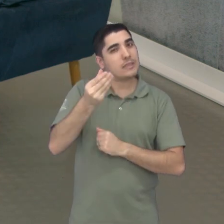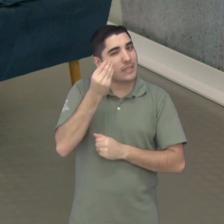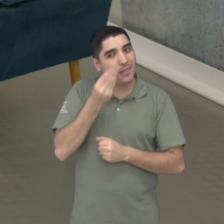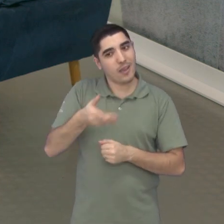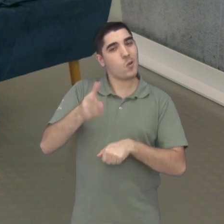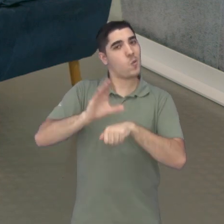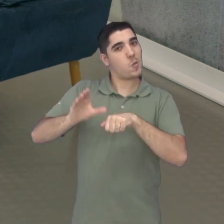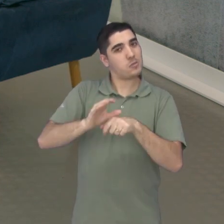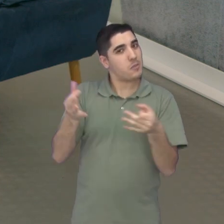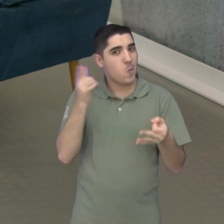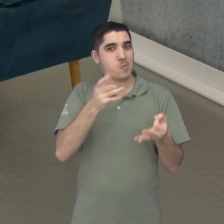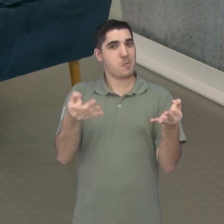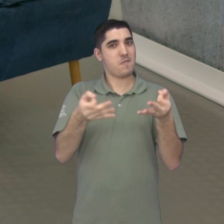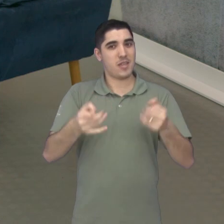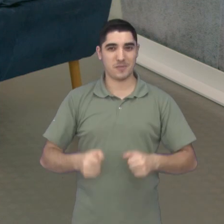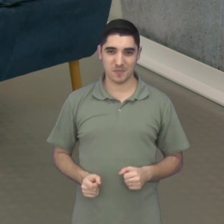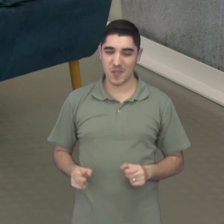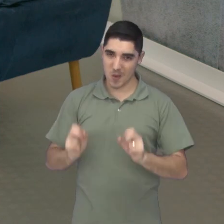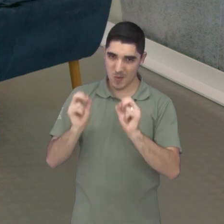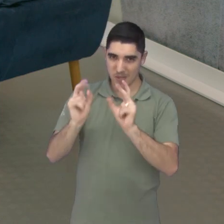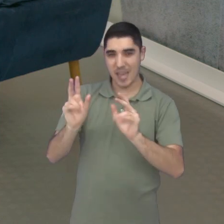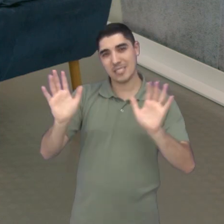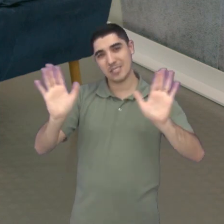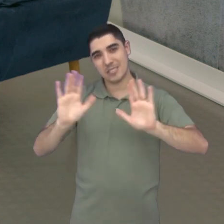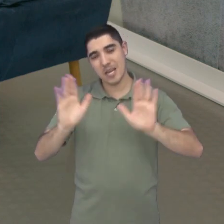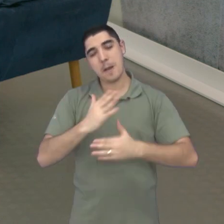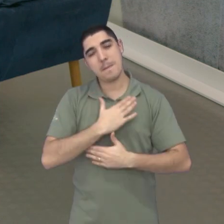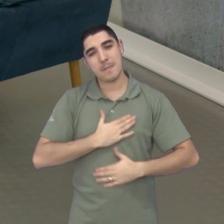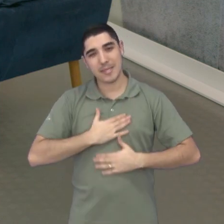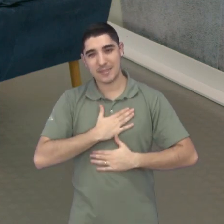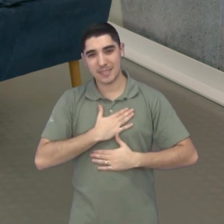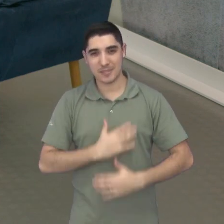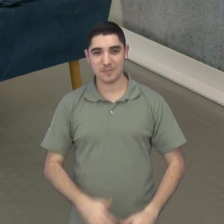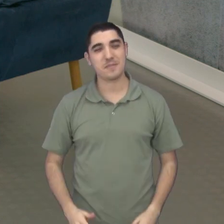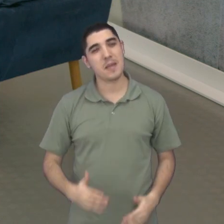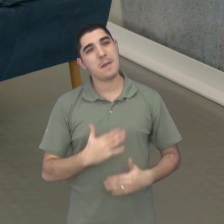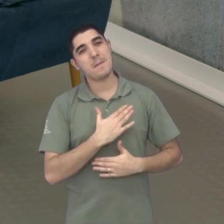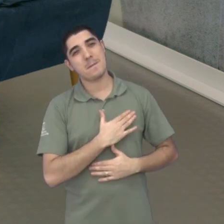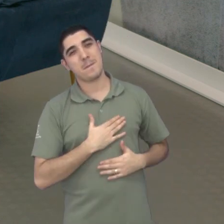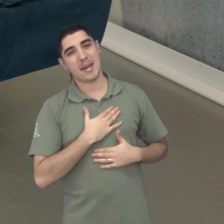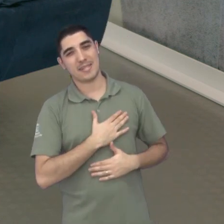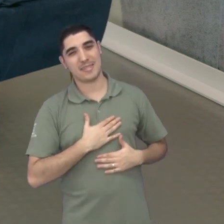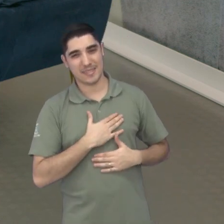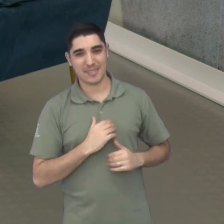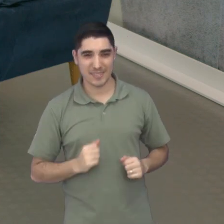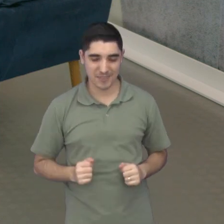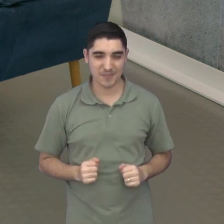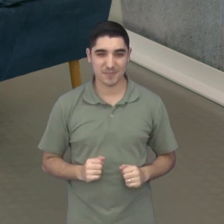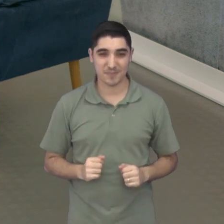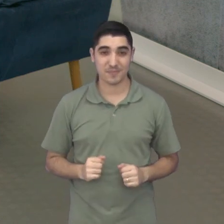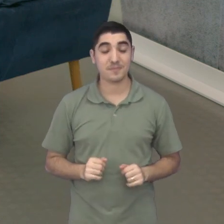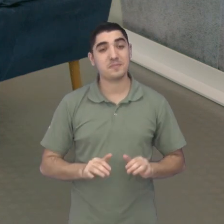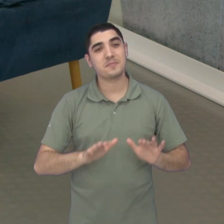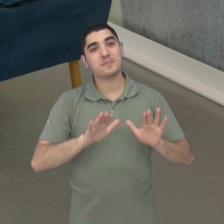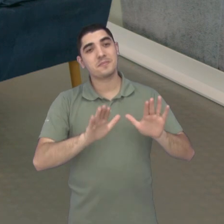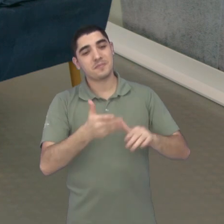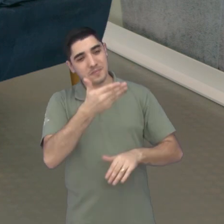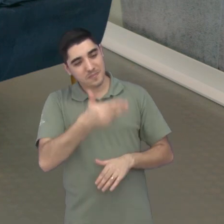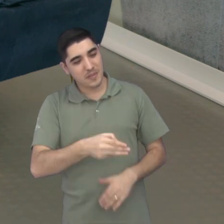excelência. Ok. Tchau, gente. Foi um prazer. Prazer é todo nosso. Mas,